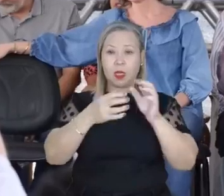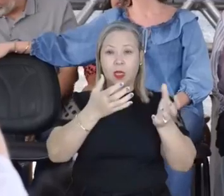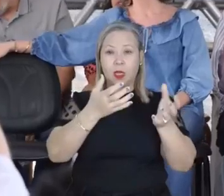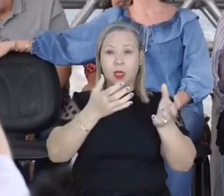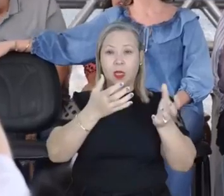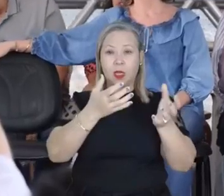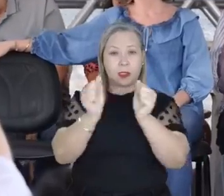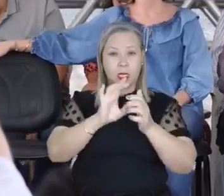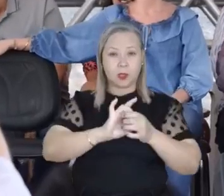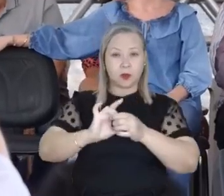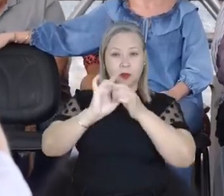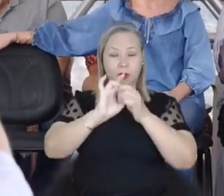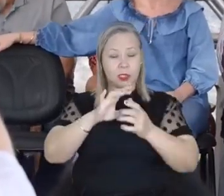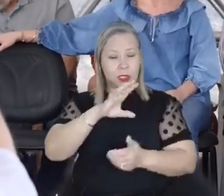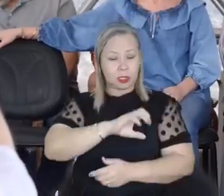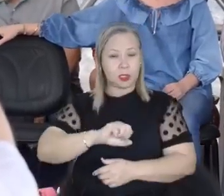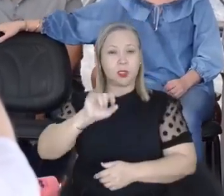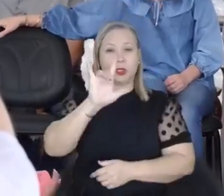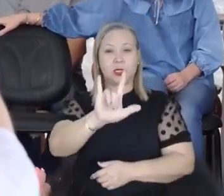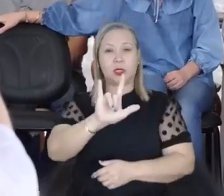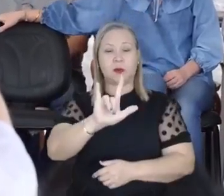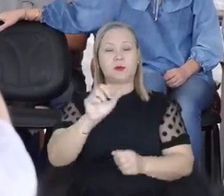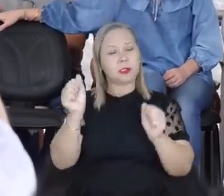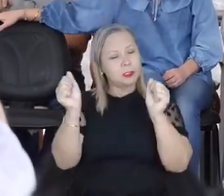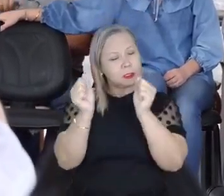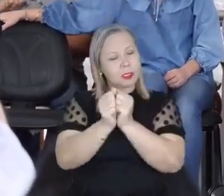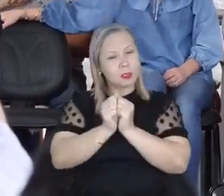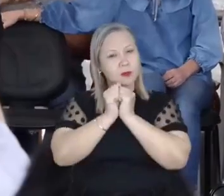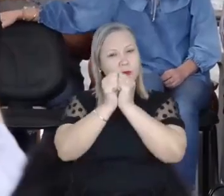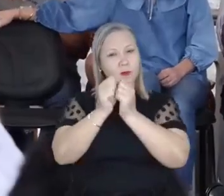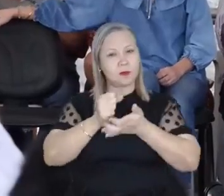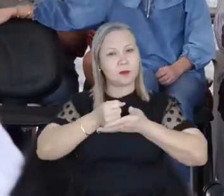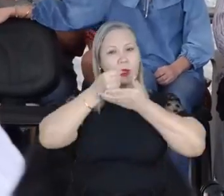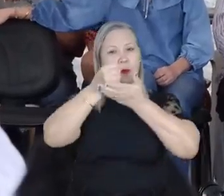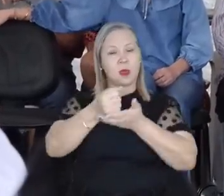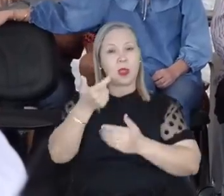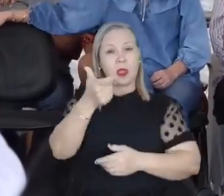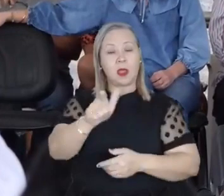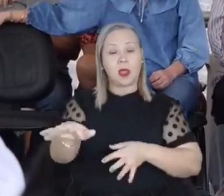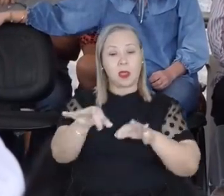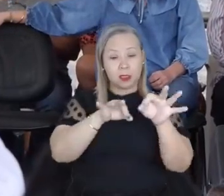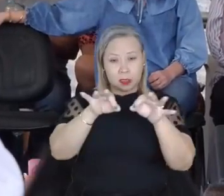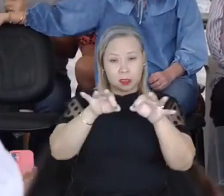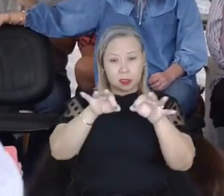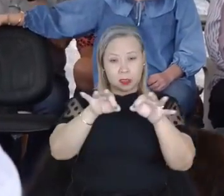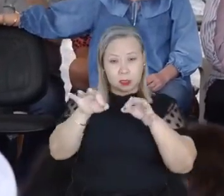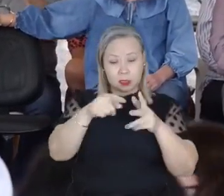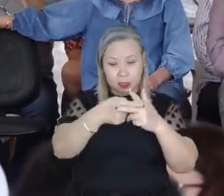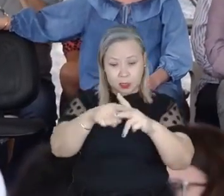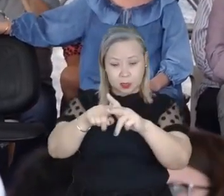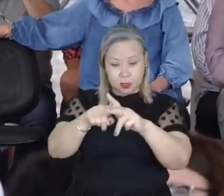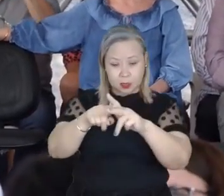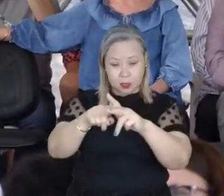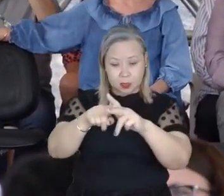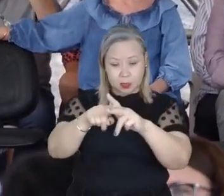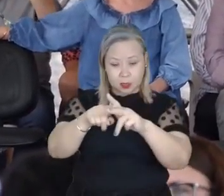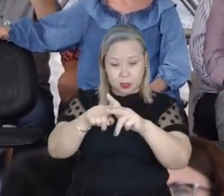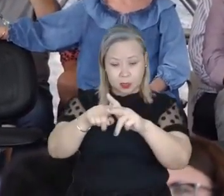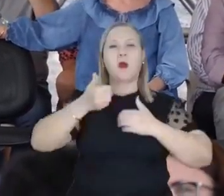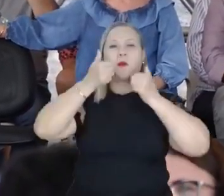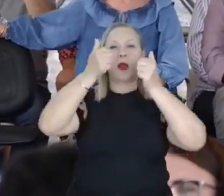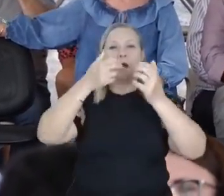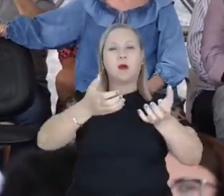lado para te ajudar a reconstruir o Brasil. Mas acima de tudo, eu quero estar ao seu lado